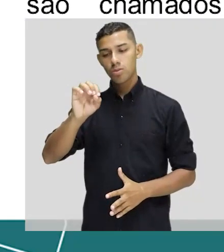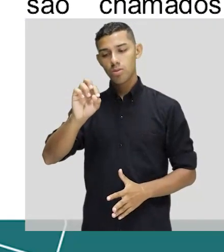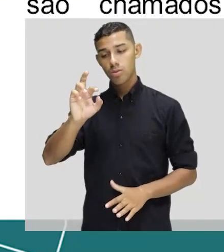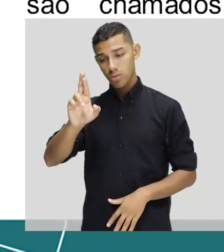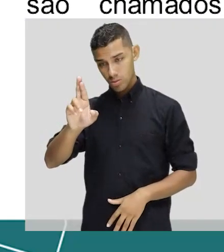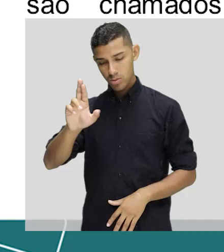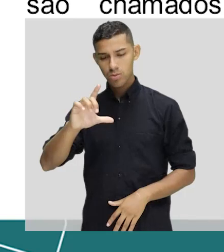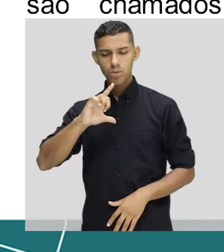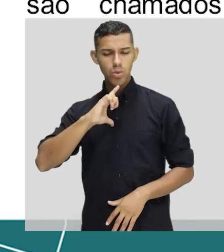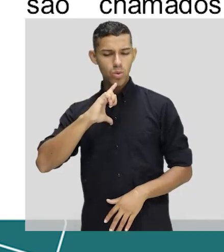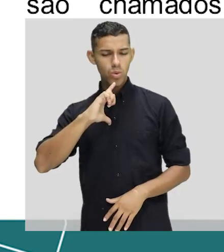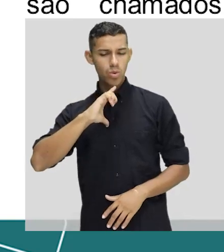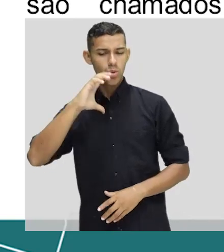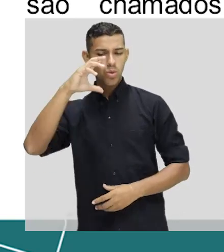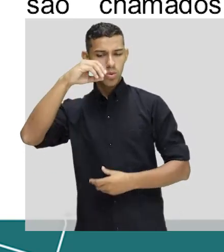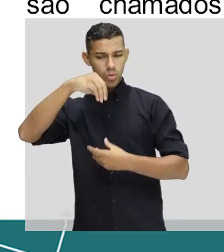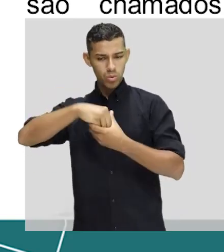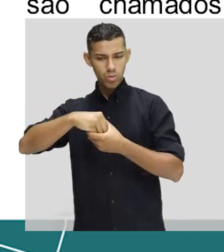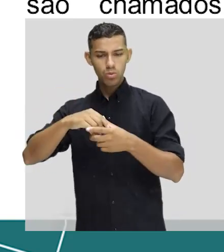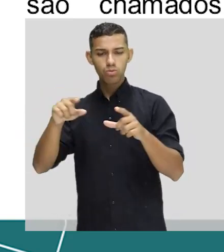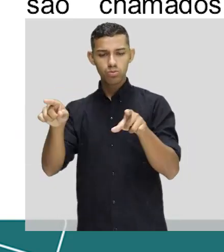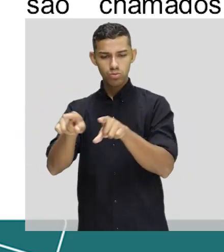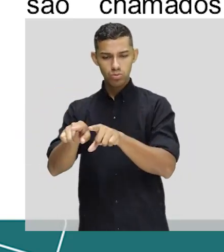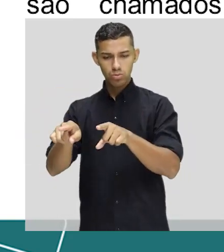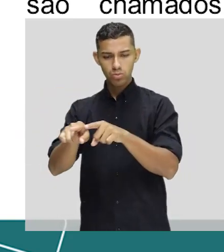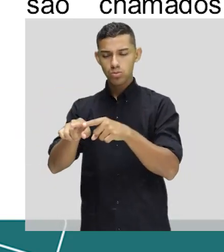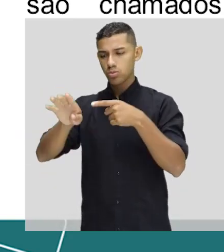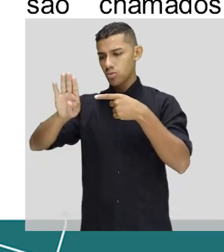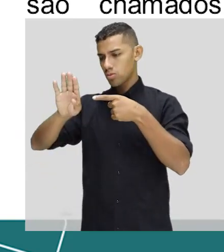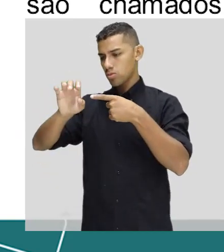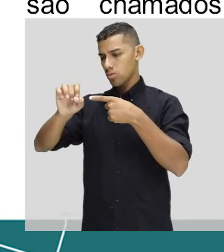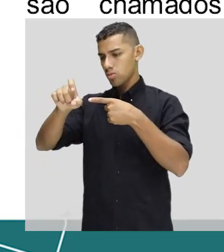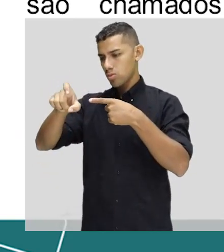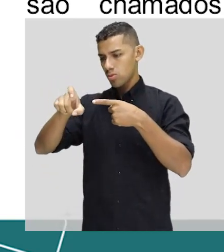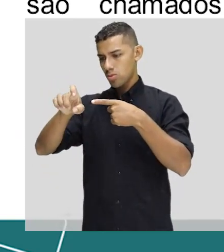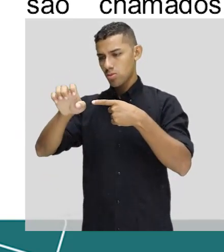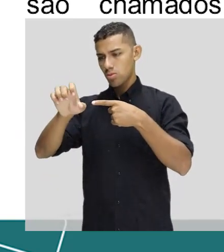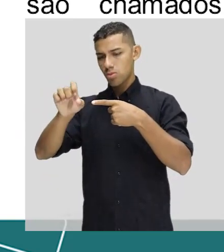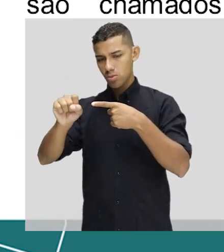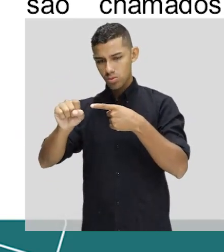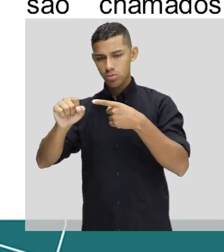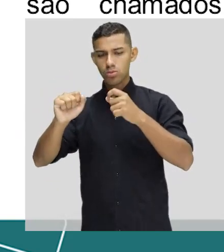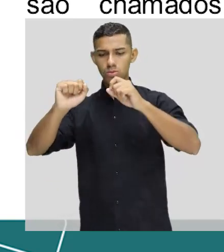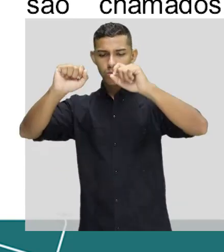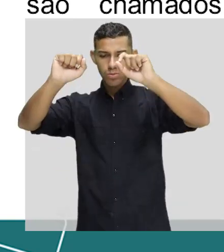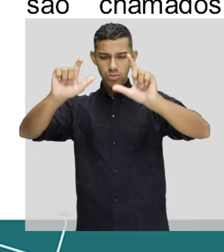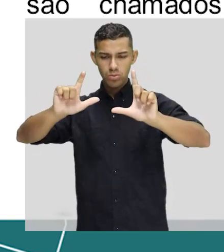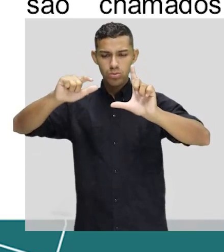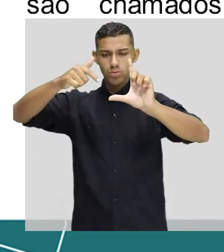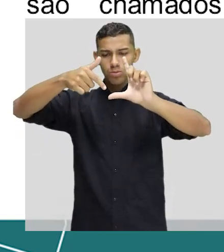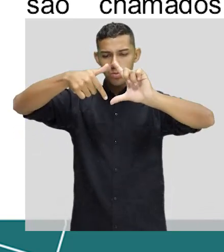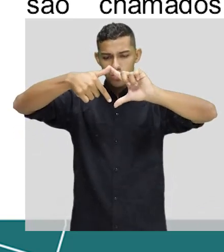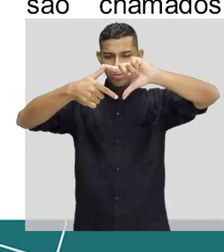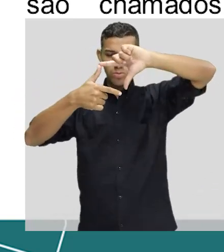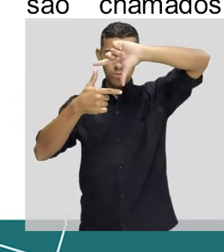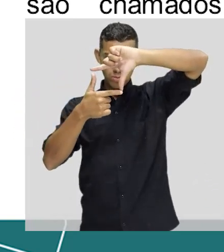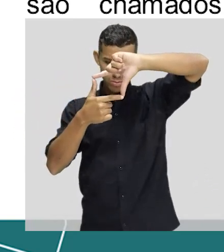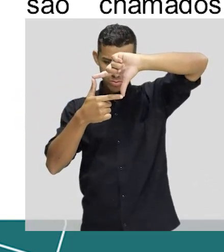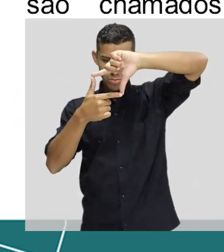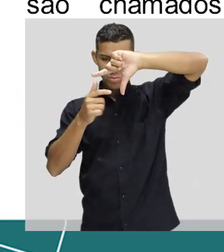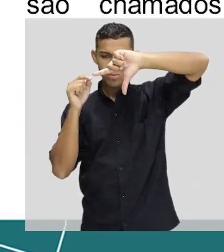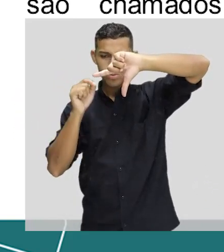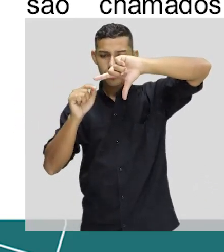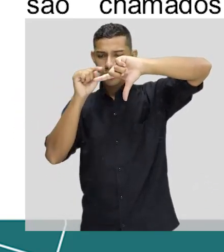a gente vai encontrar também os boxes, que são os quadros, normalmente demarcados com uma borda ou uma tipologia diferente para